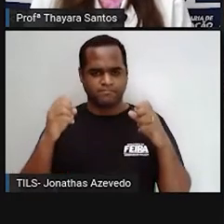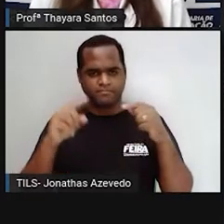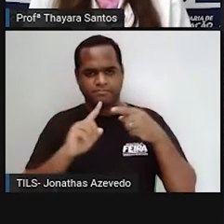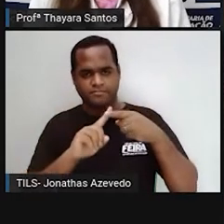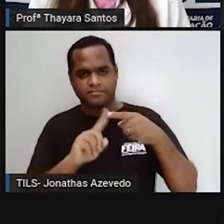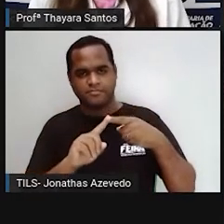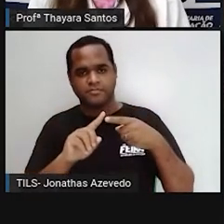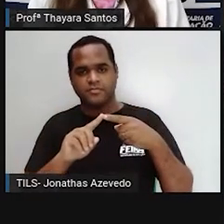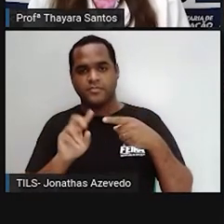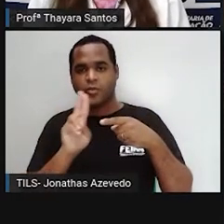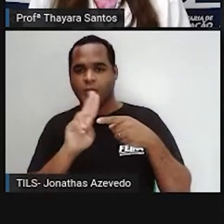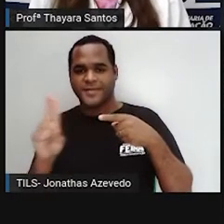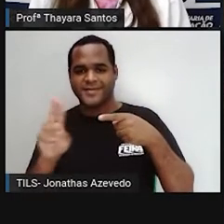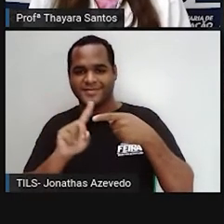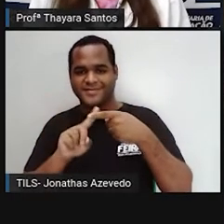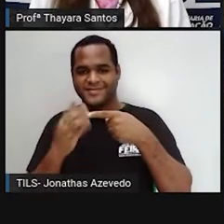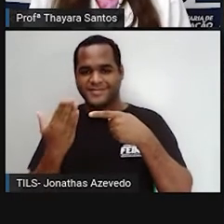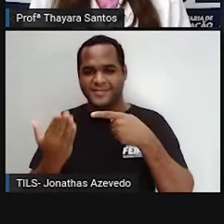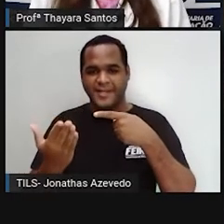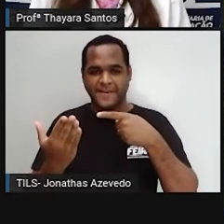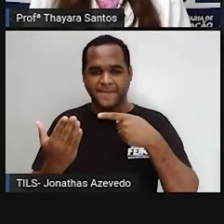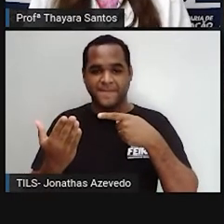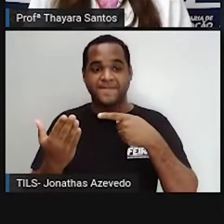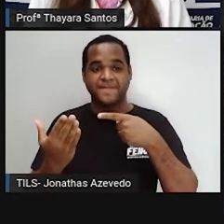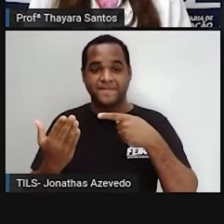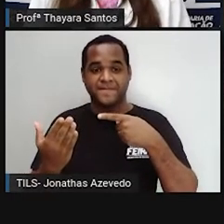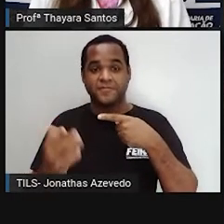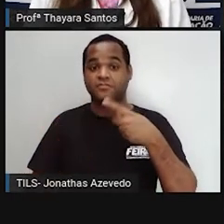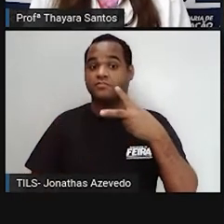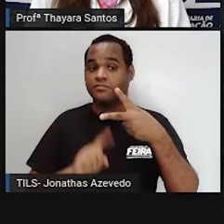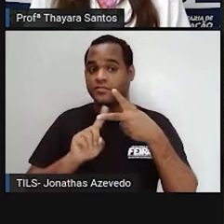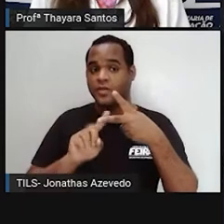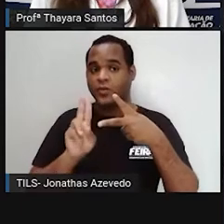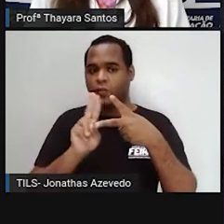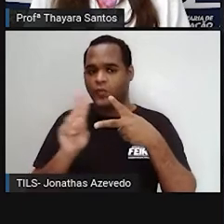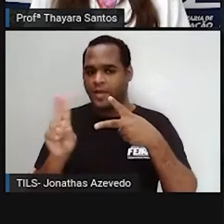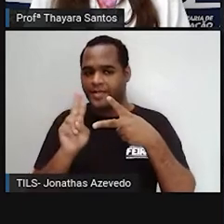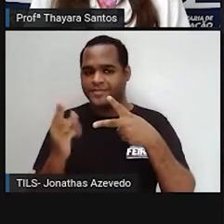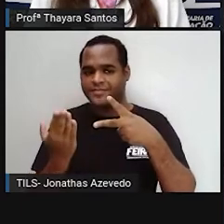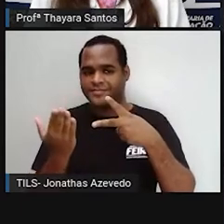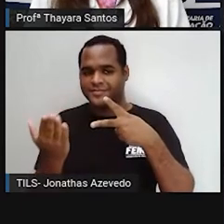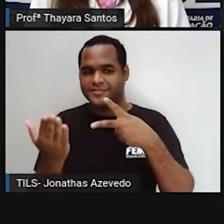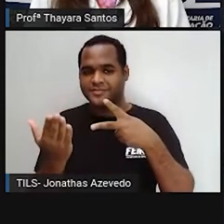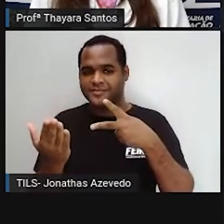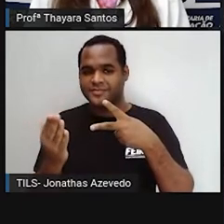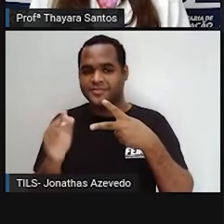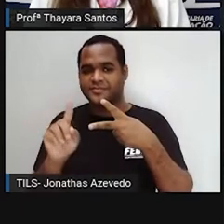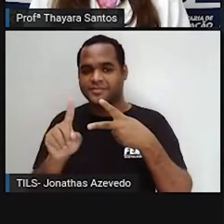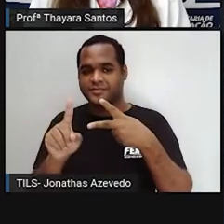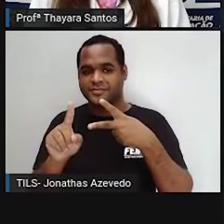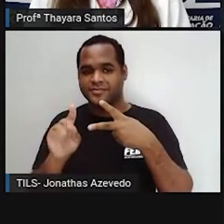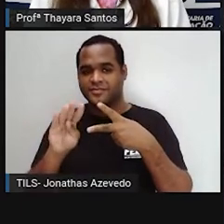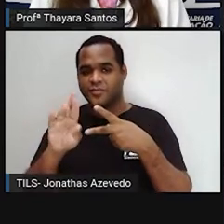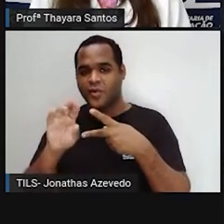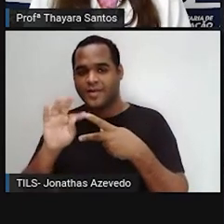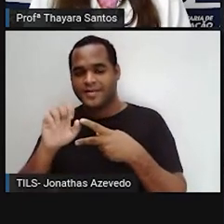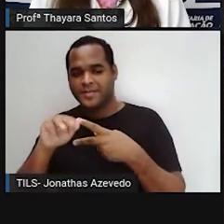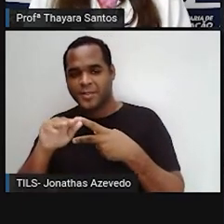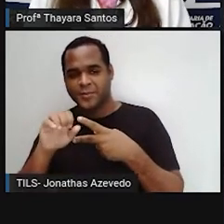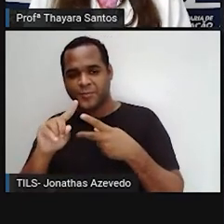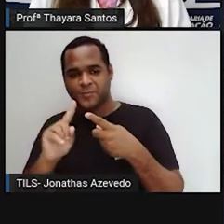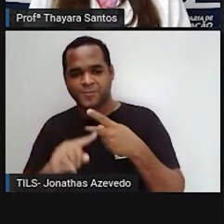bipartição, sissiparidade ou divisão binária. Tem o segundo tipo de reprodução assexuada, que é chamado de